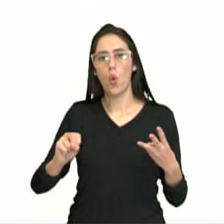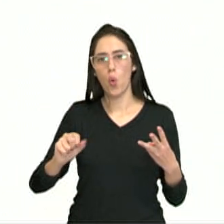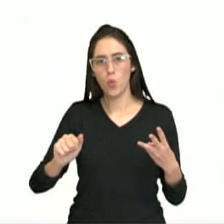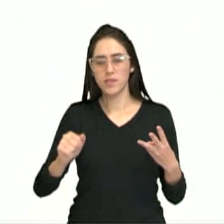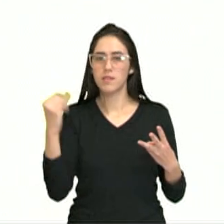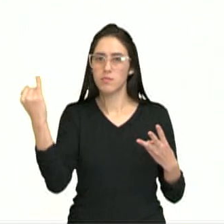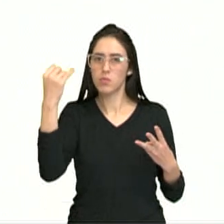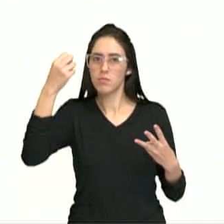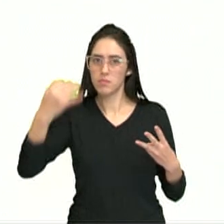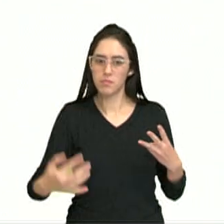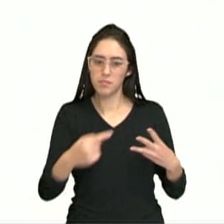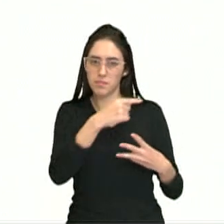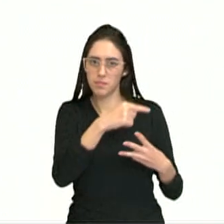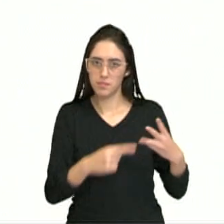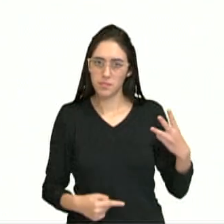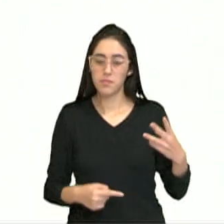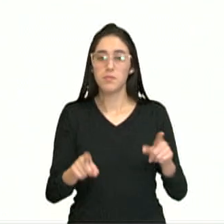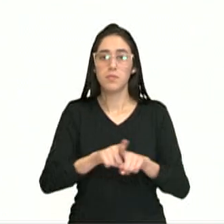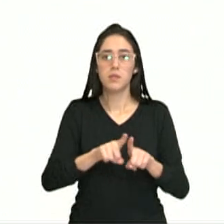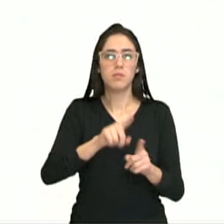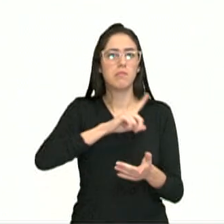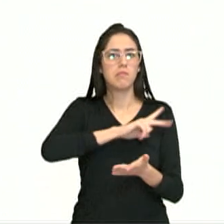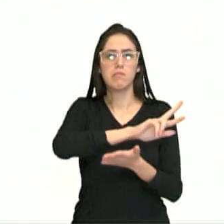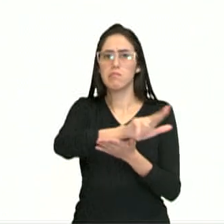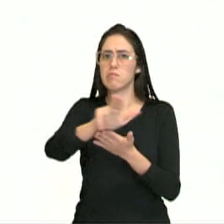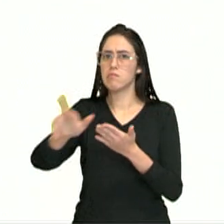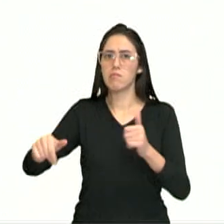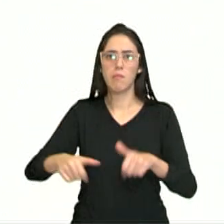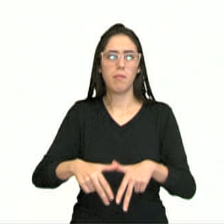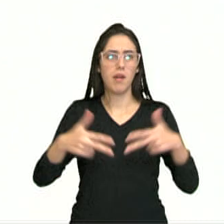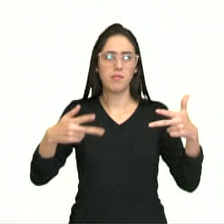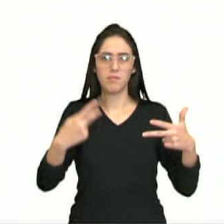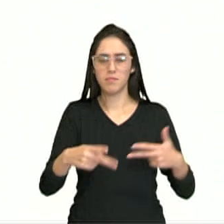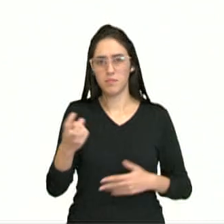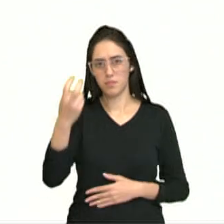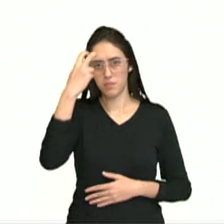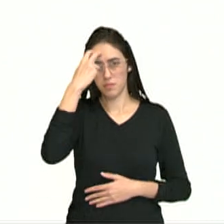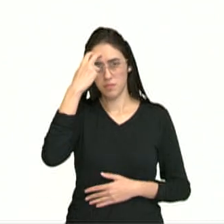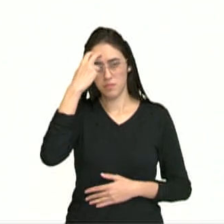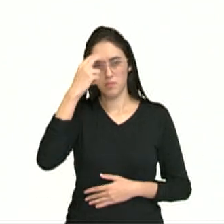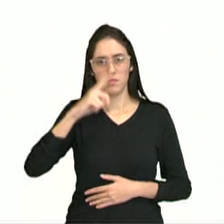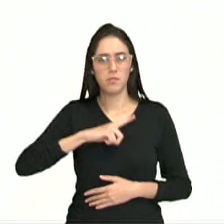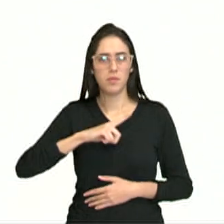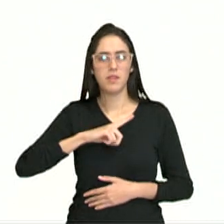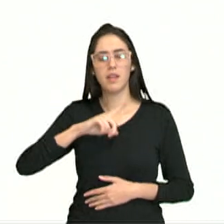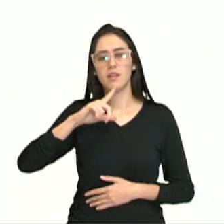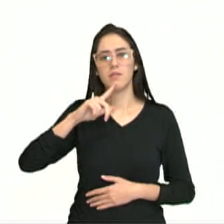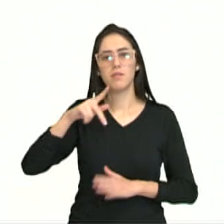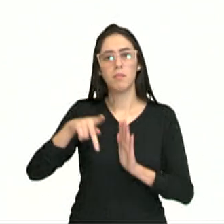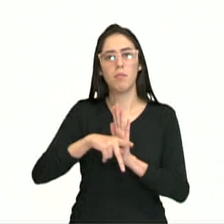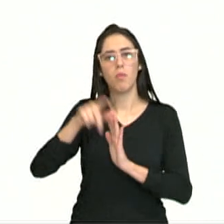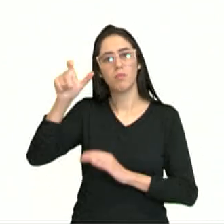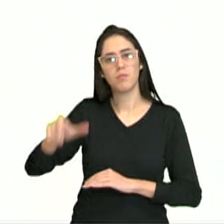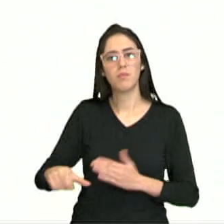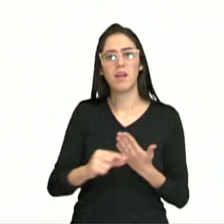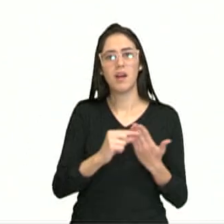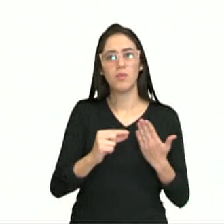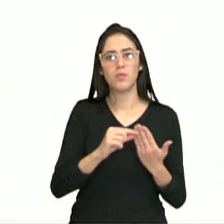dupla condição de diversidade na unidade étnica cultural, de acordo com a teoria do antropólogo Darcy Ribeiro.